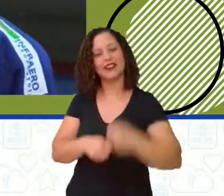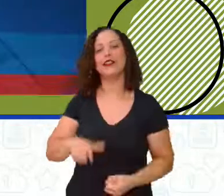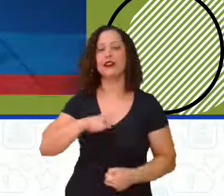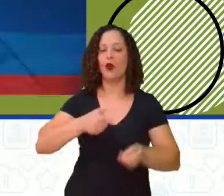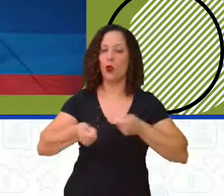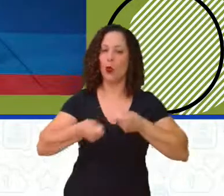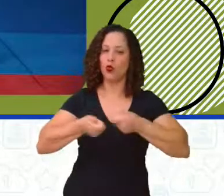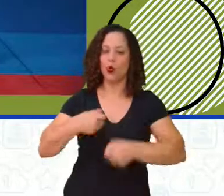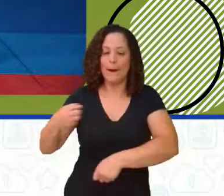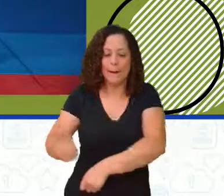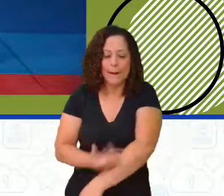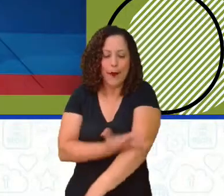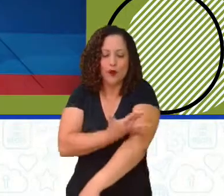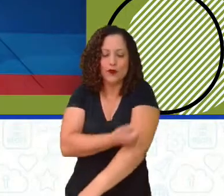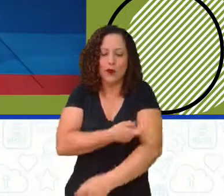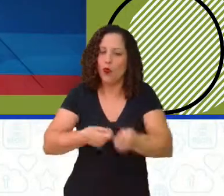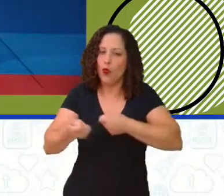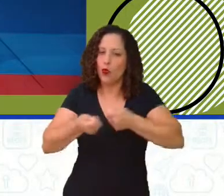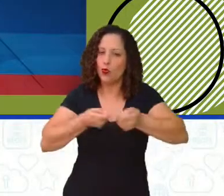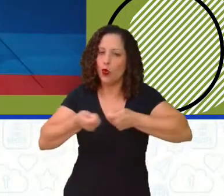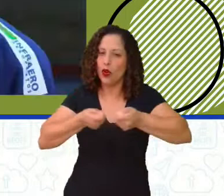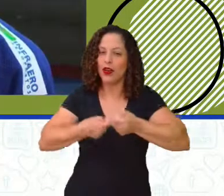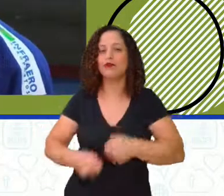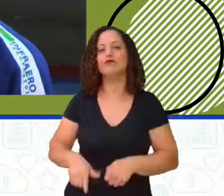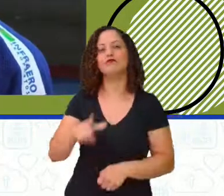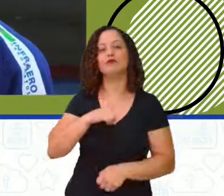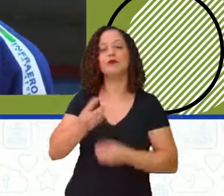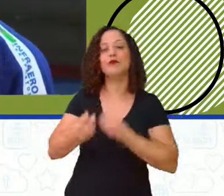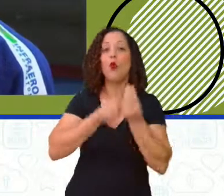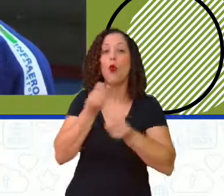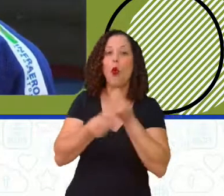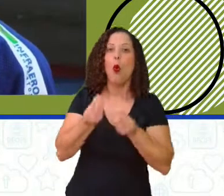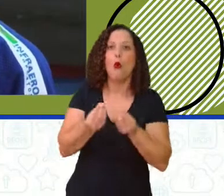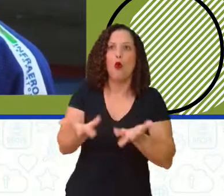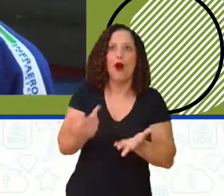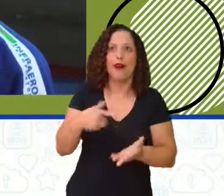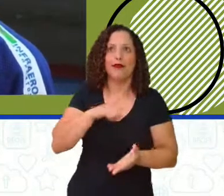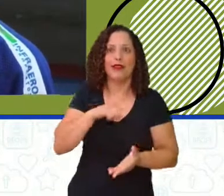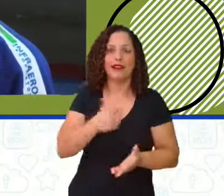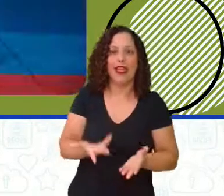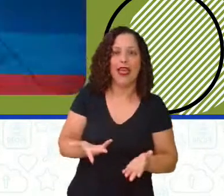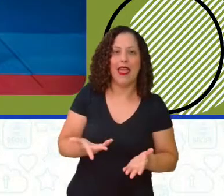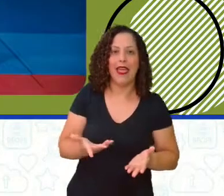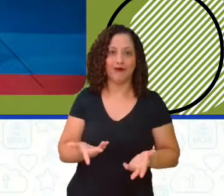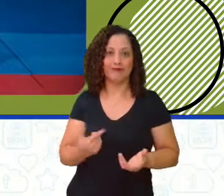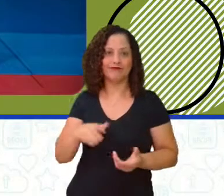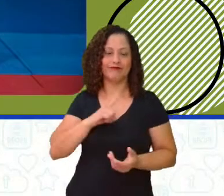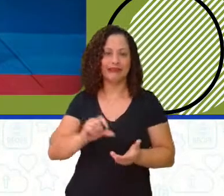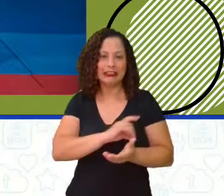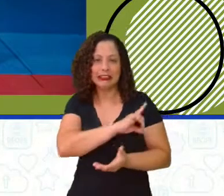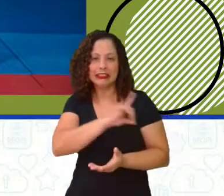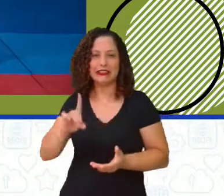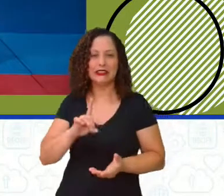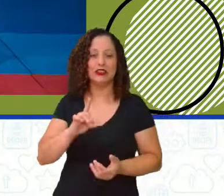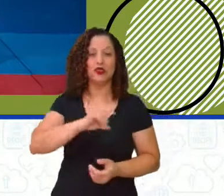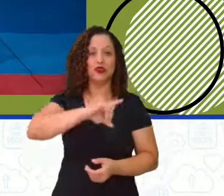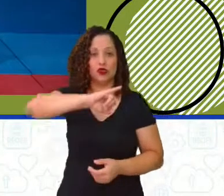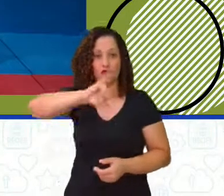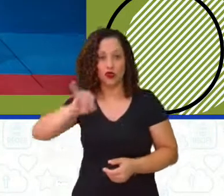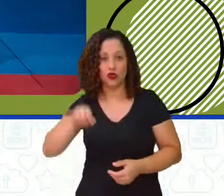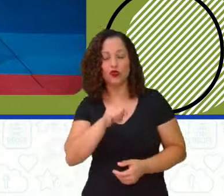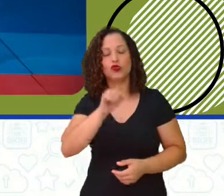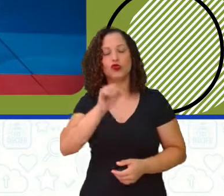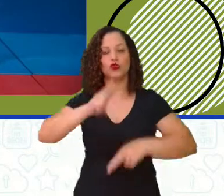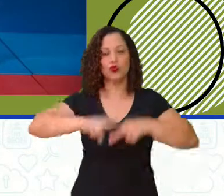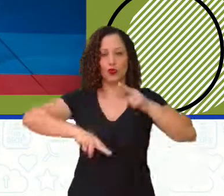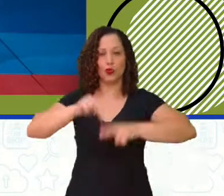durante uma luta. Como é que você está se preparando para a classificação para os Jogos? Vai ser definida a vaga no 1º de junho e quem estiver à frente nesse ranking mundial